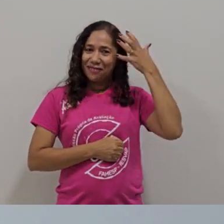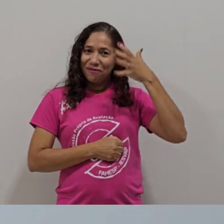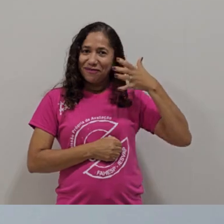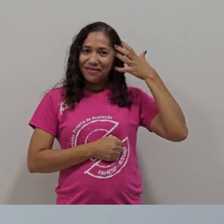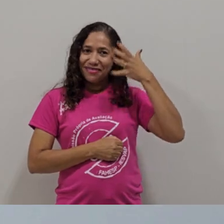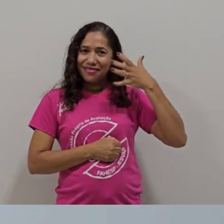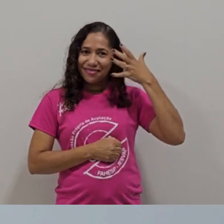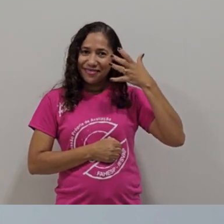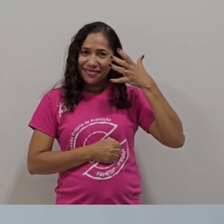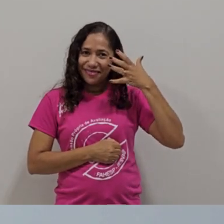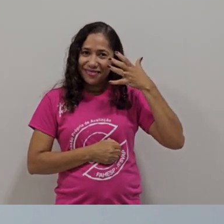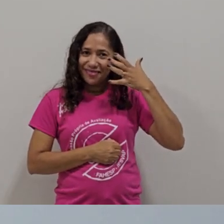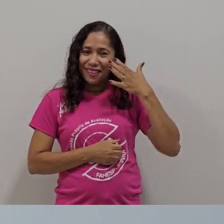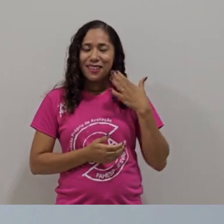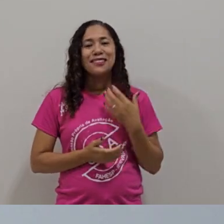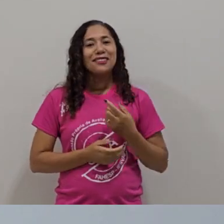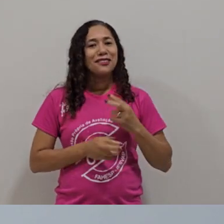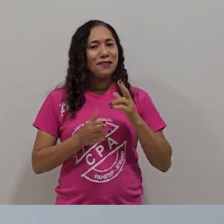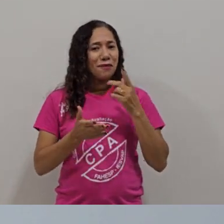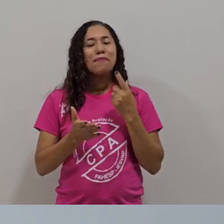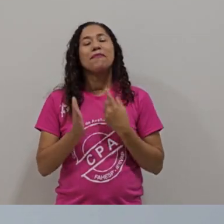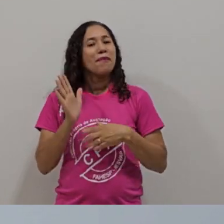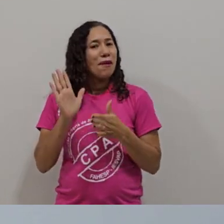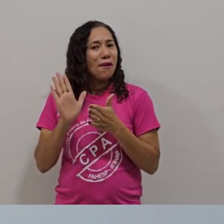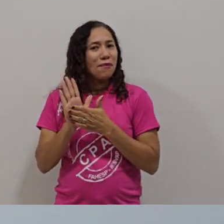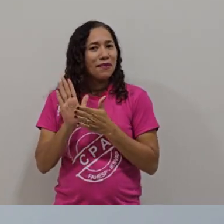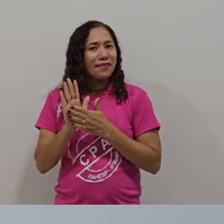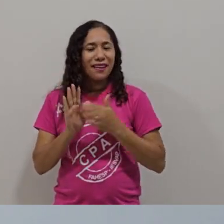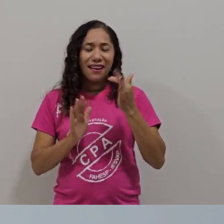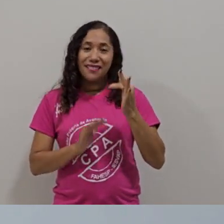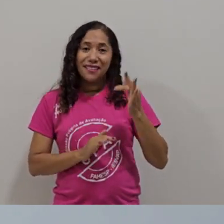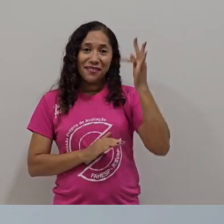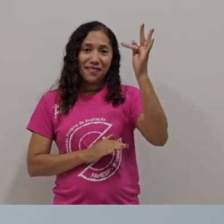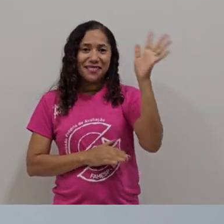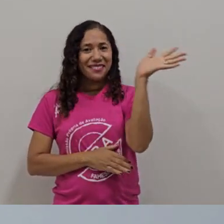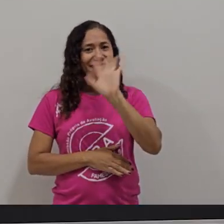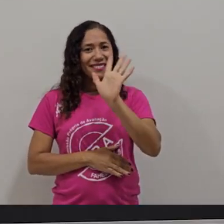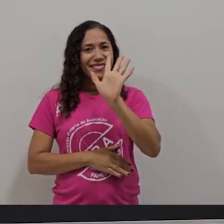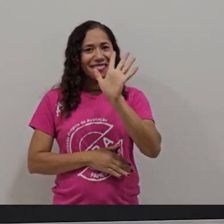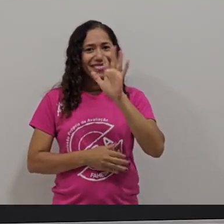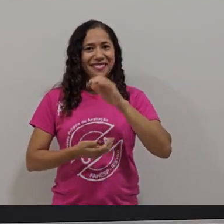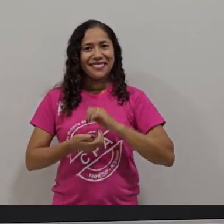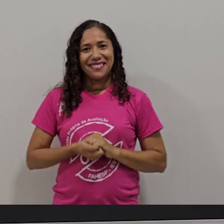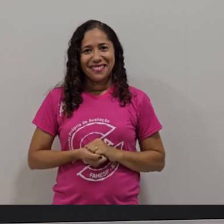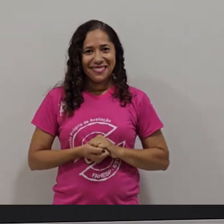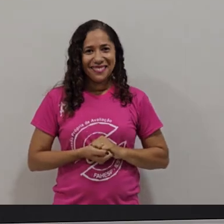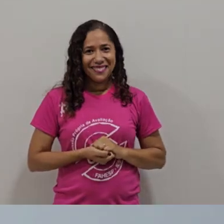Vamos tentar trazer mais projetos como esse. E até a próxima. Tchau, tchau.